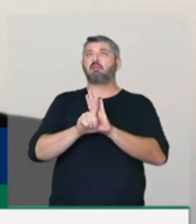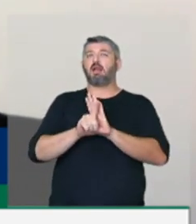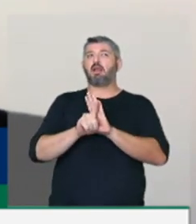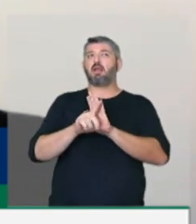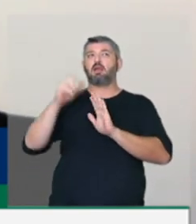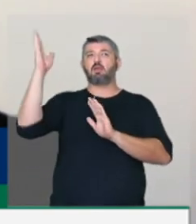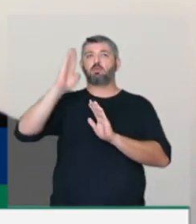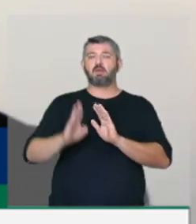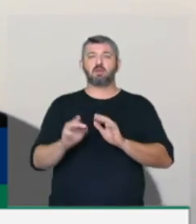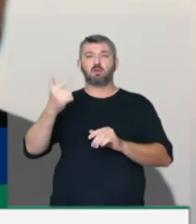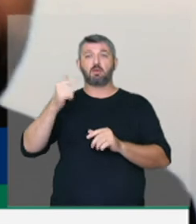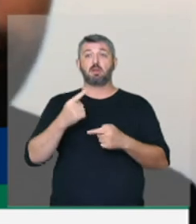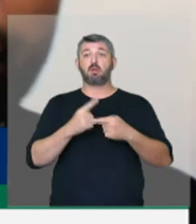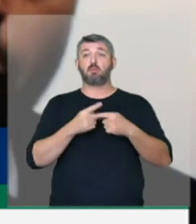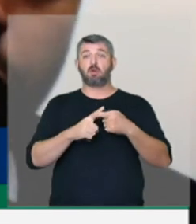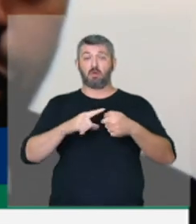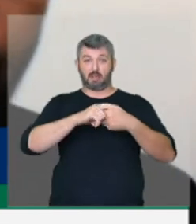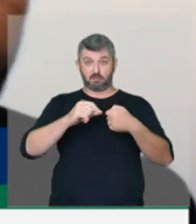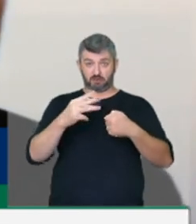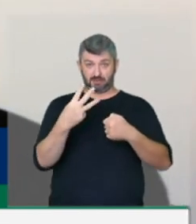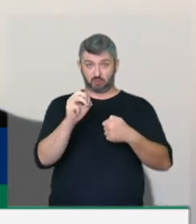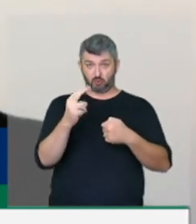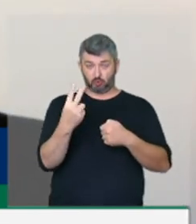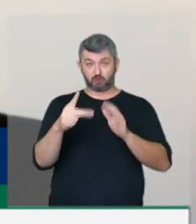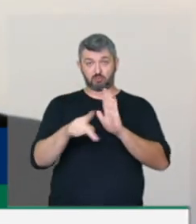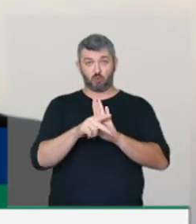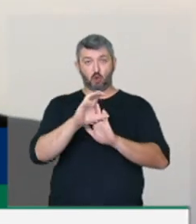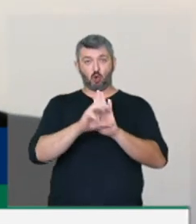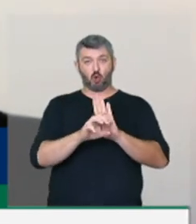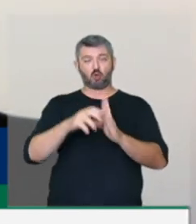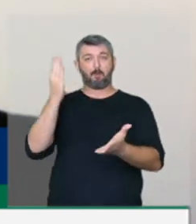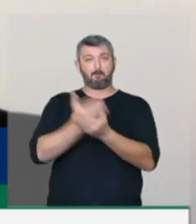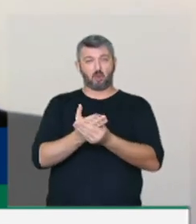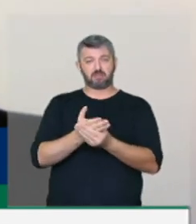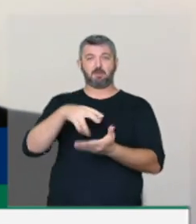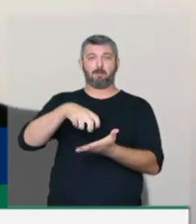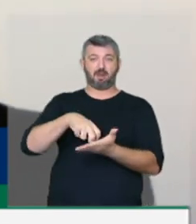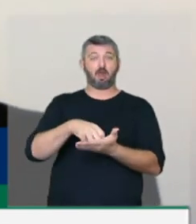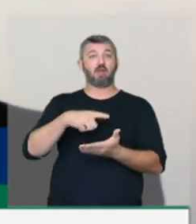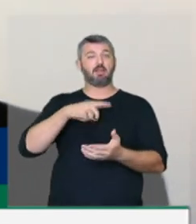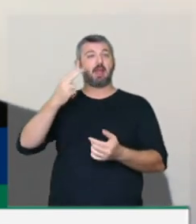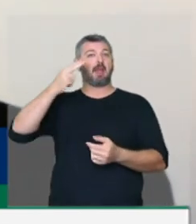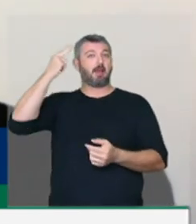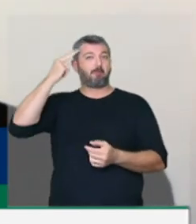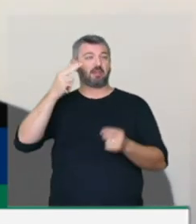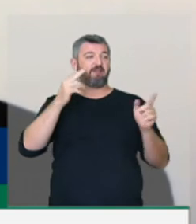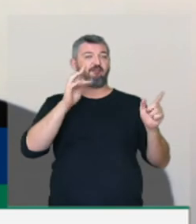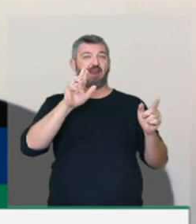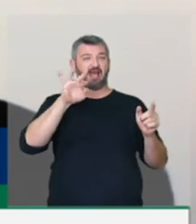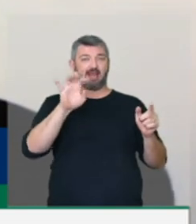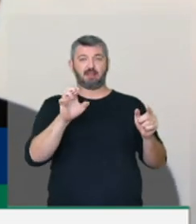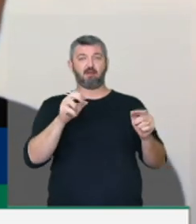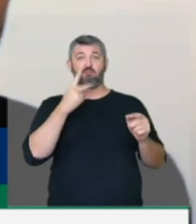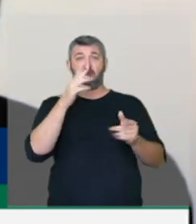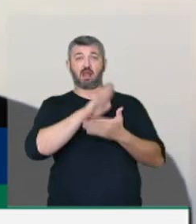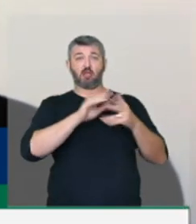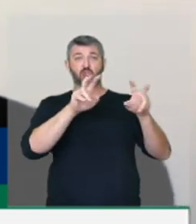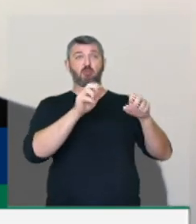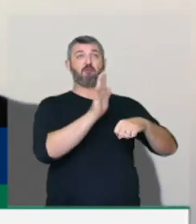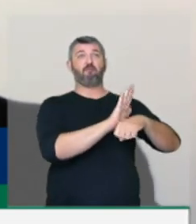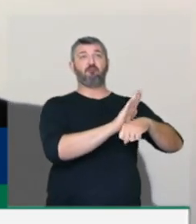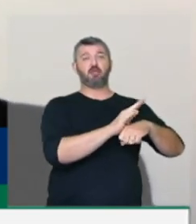doutrinário, vez que é o artigo 302 do Código de Processo Penal que traz as hipóteses do flagrante delito.